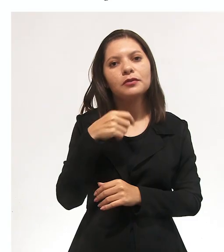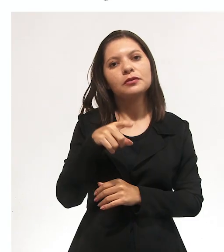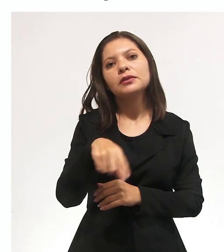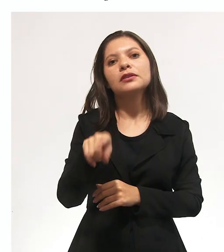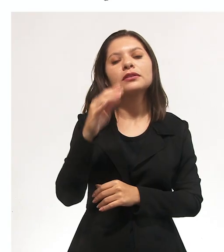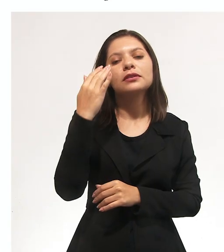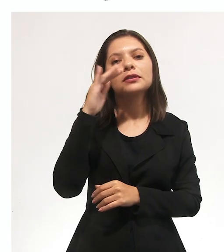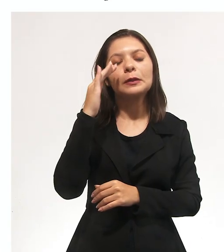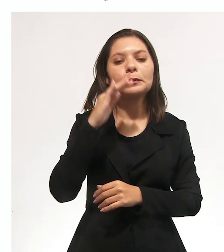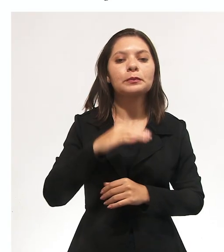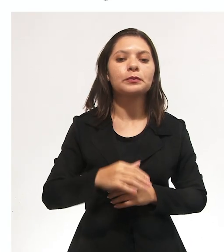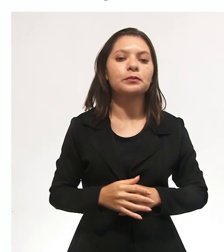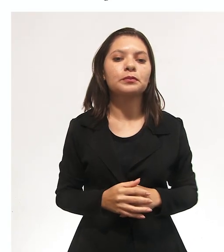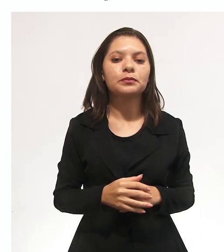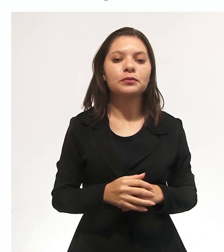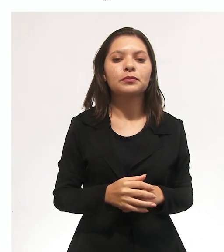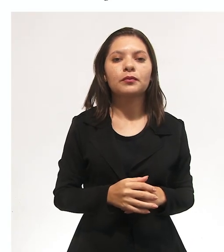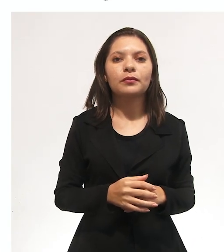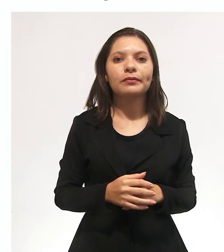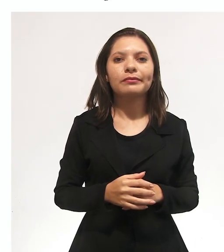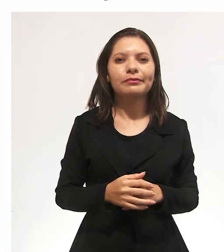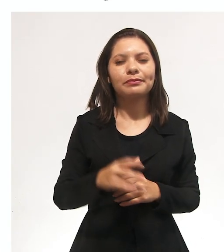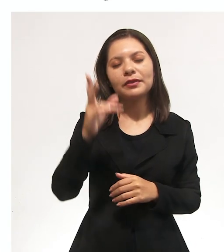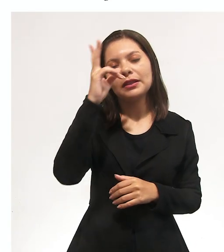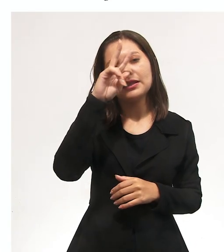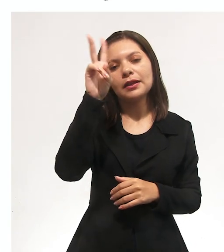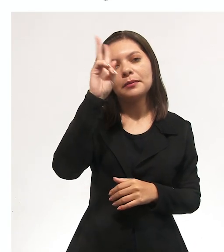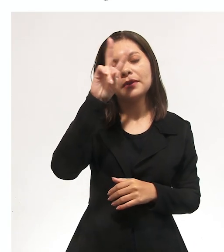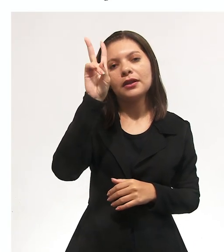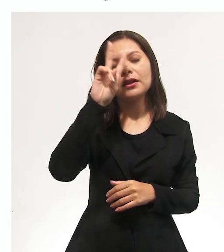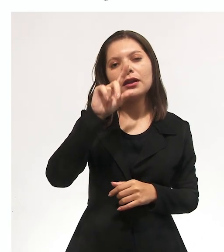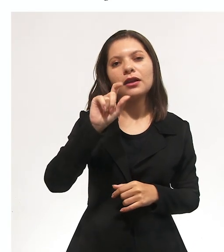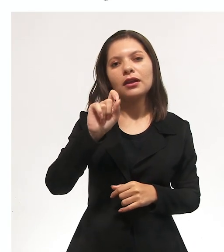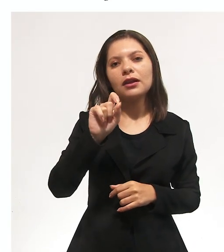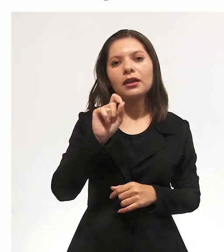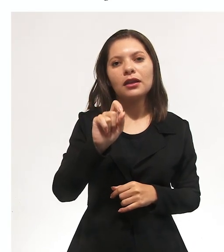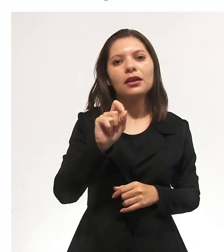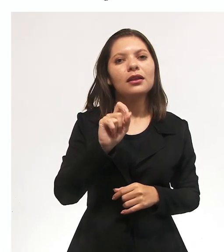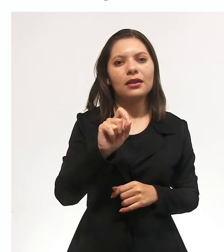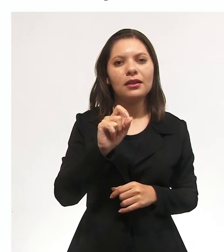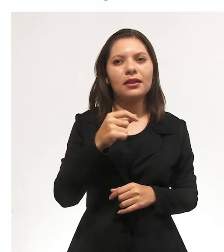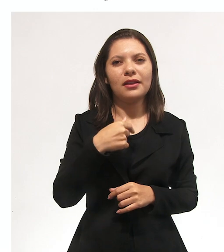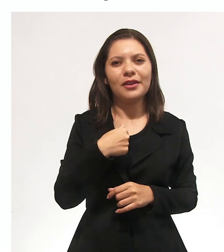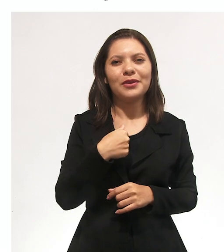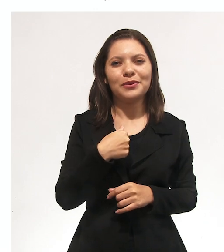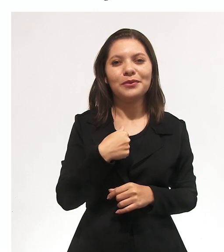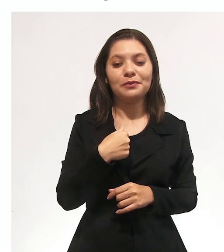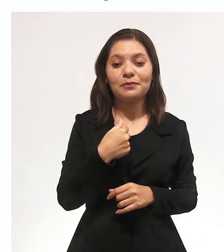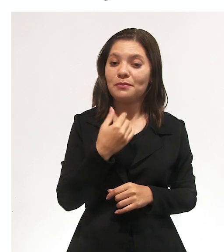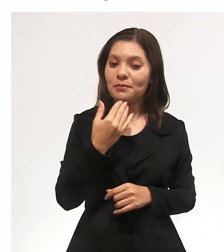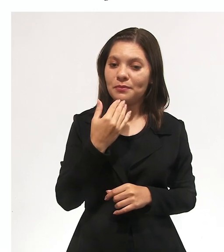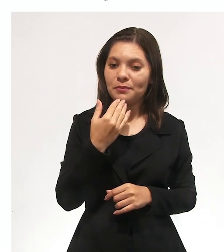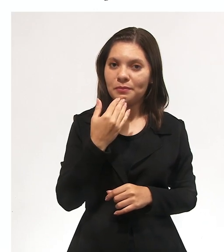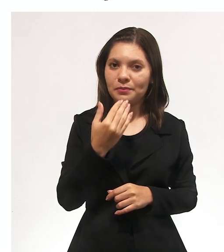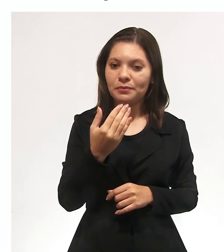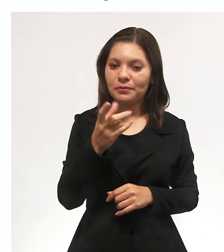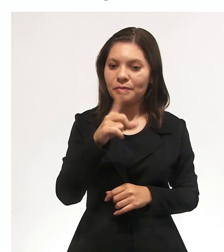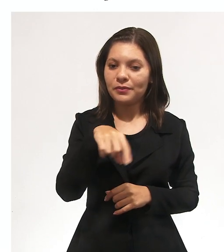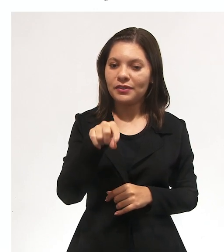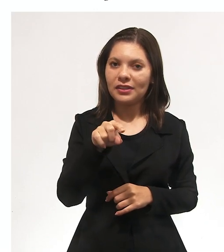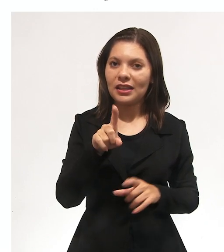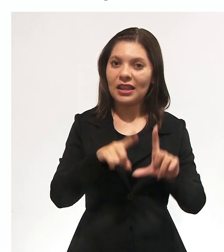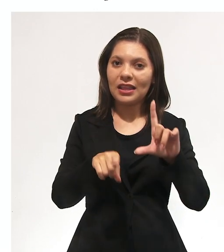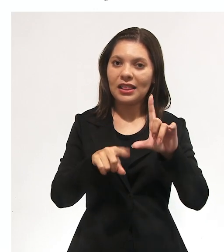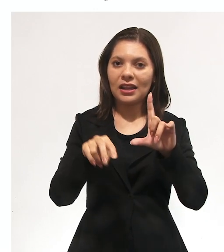entender. O tempo, lembra lá que a gente pediu para que você observasse o tempo, né, representado